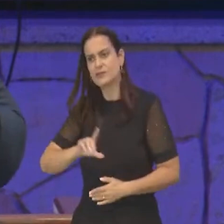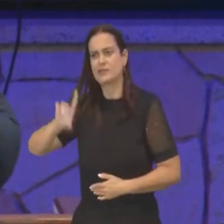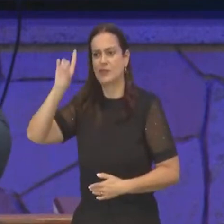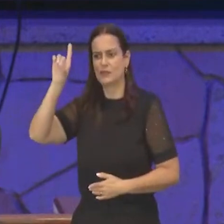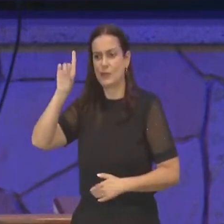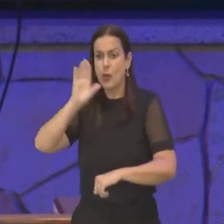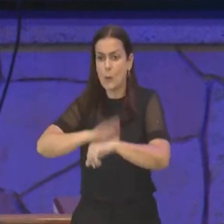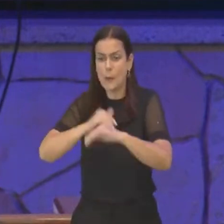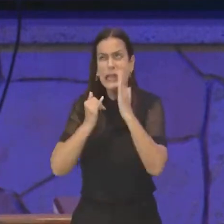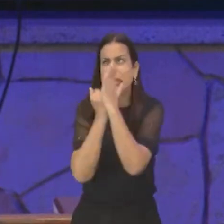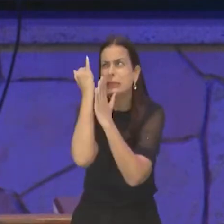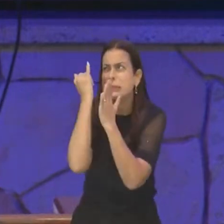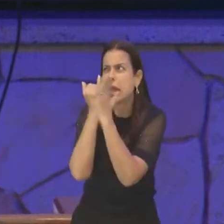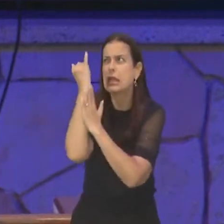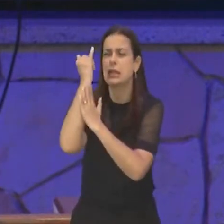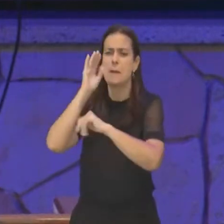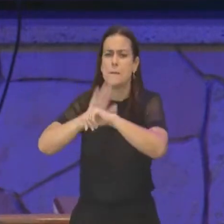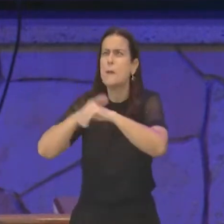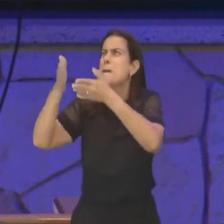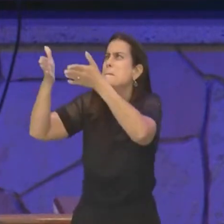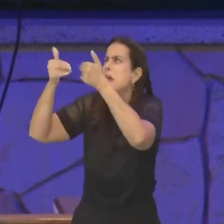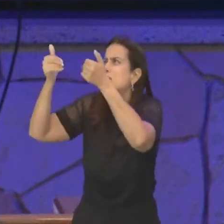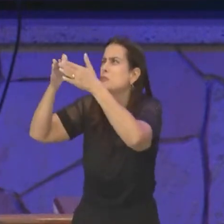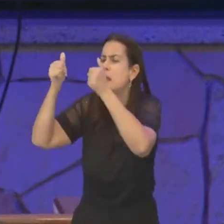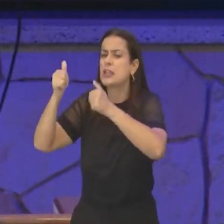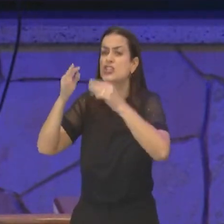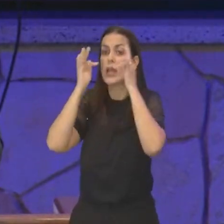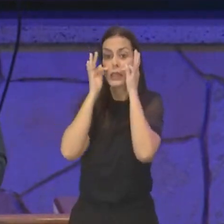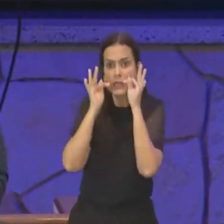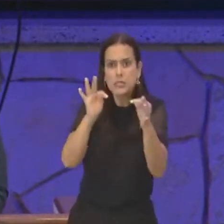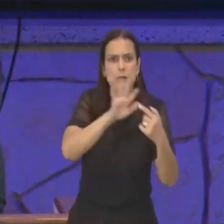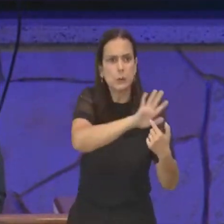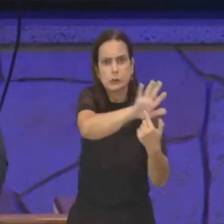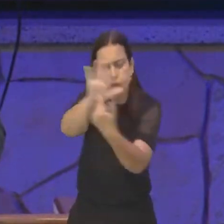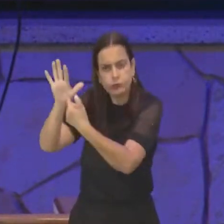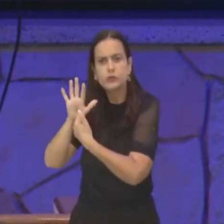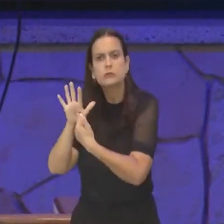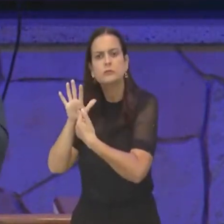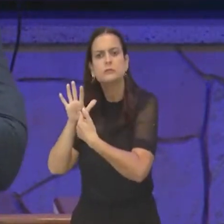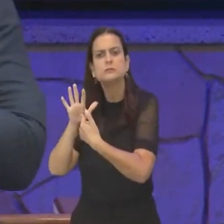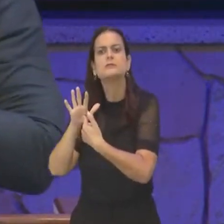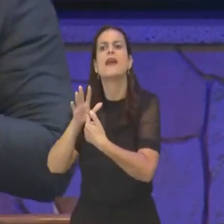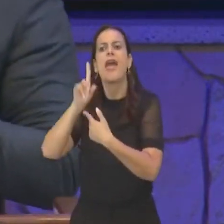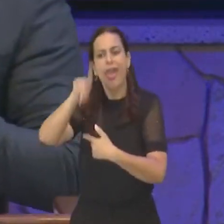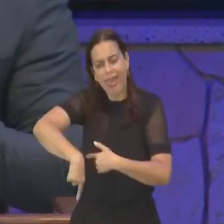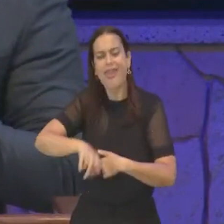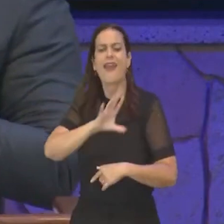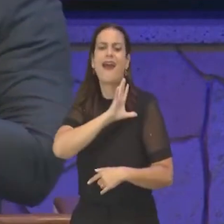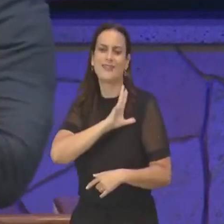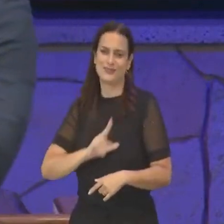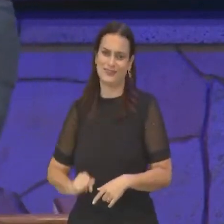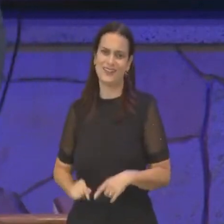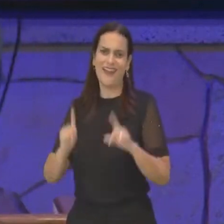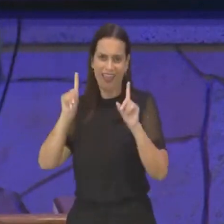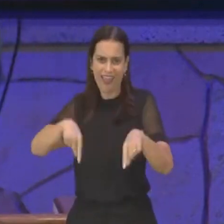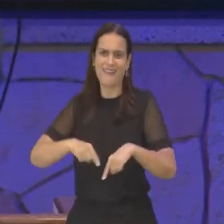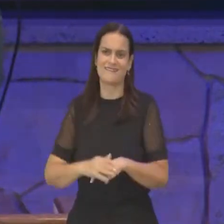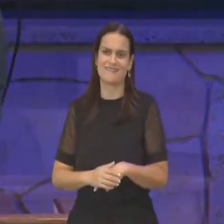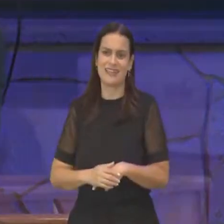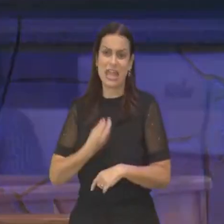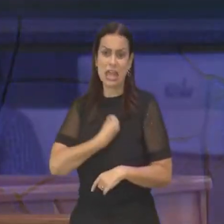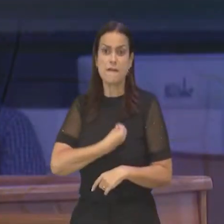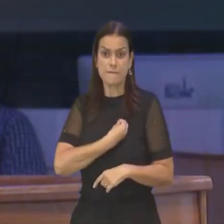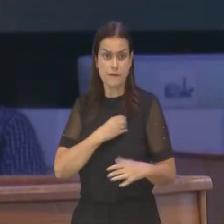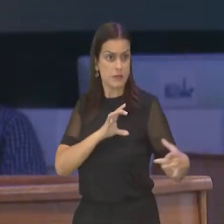nós intercedemos, quando nós clamamos, damos o nosso testemunho, é um ato de adoração. Quando nós vivemos